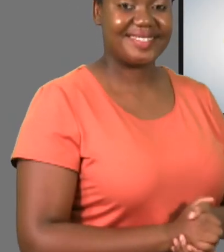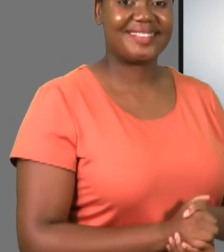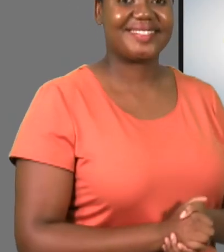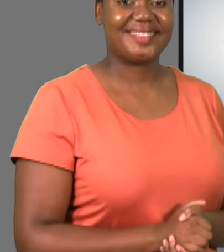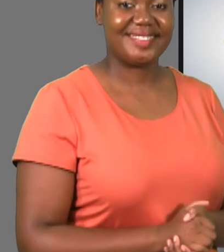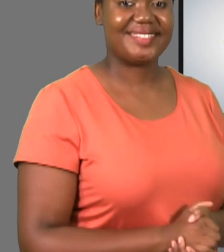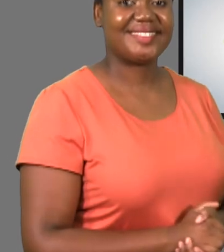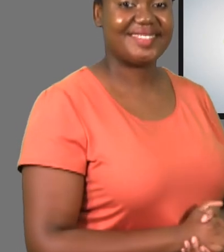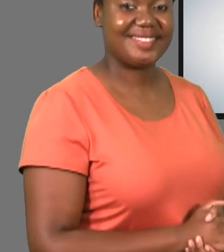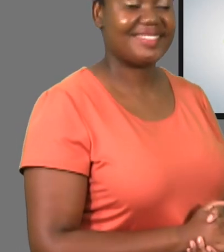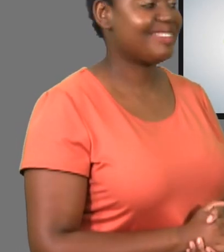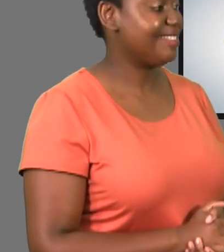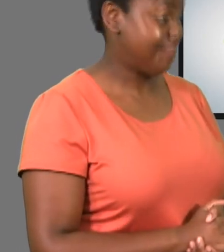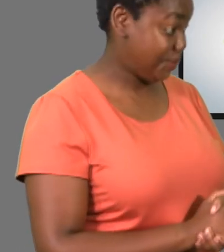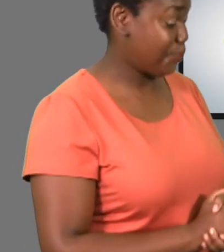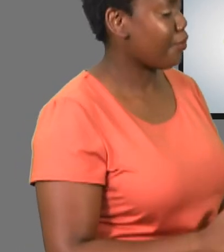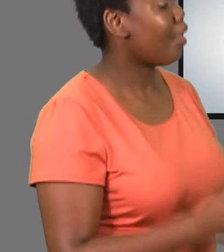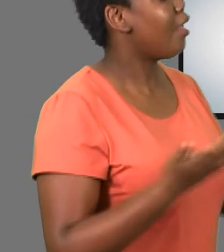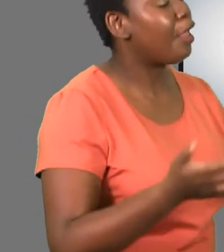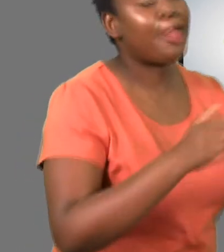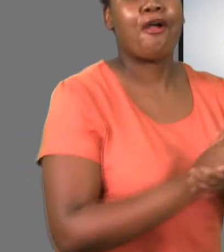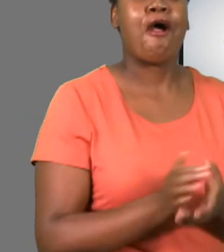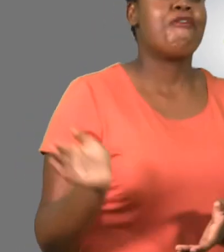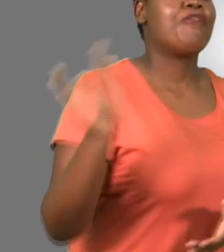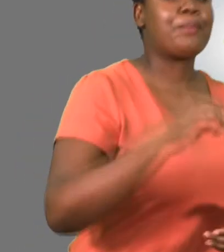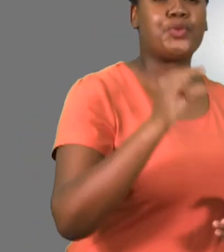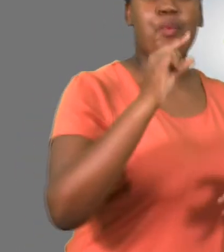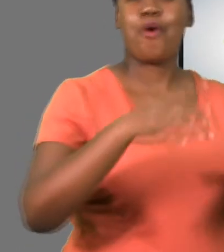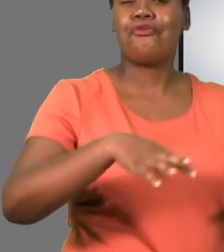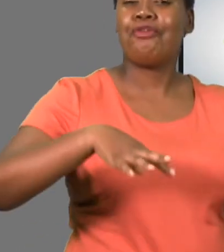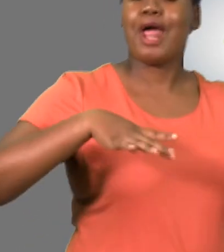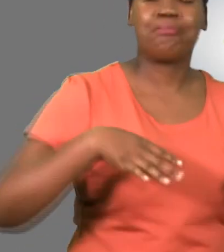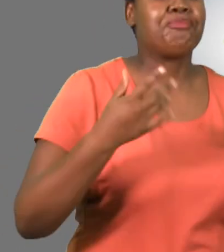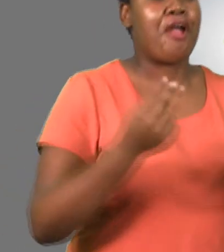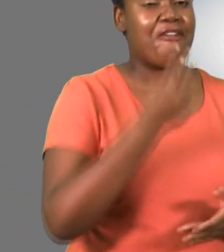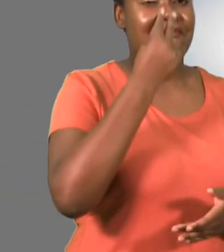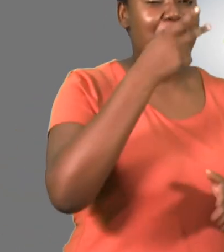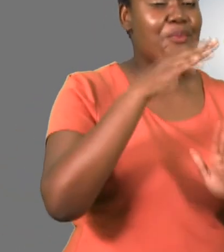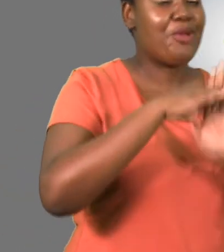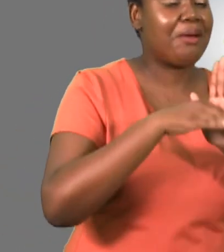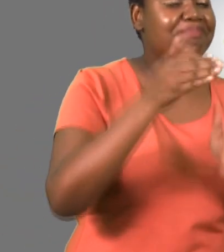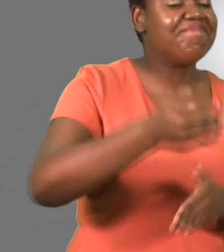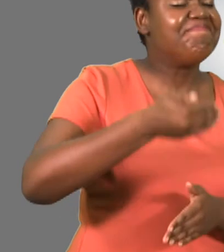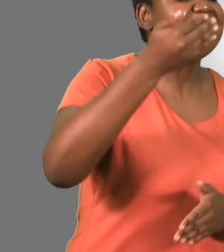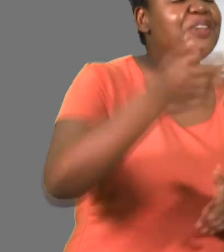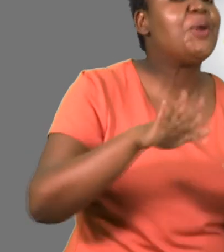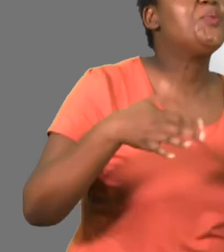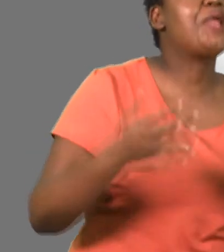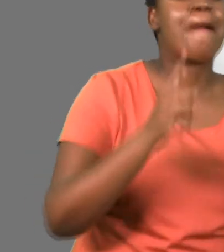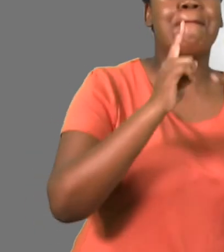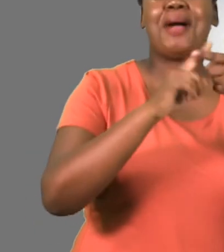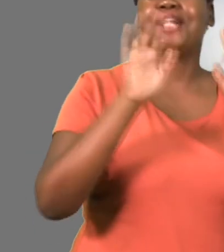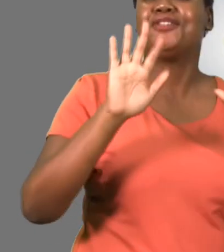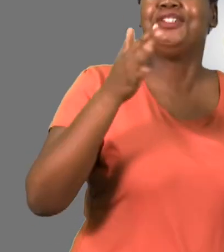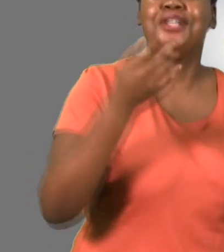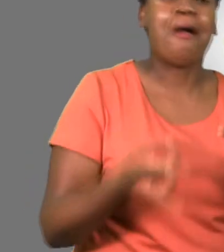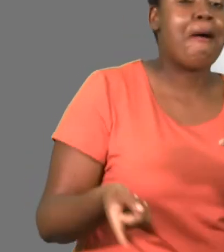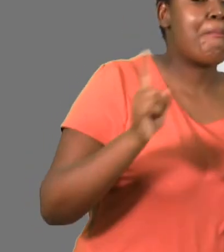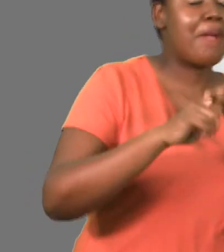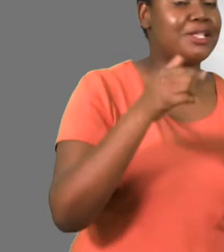hoje está a ser de festas. Vamos visitar mais um intervalo? Veja no próximo bloco do nosso programa